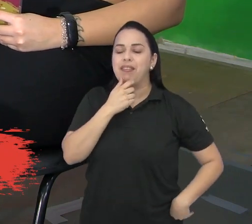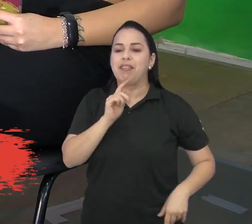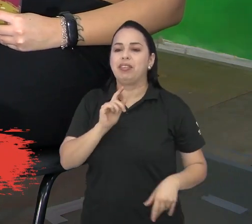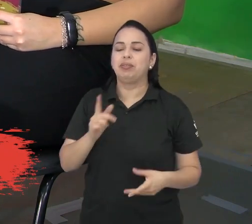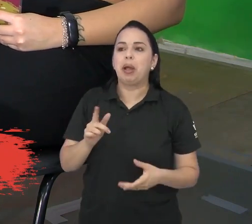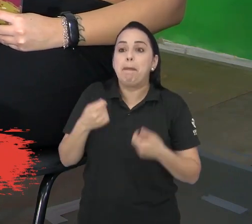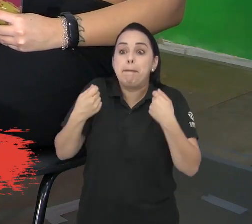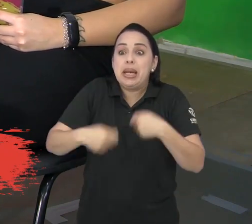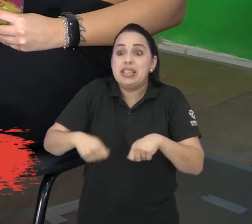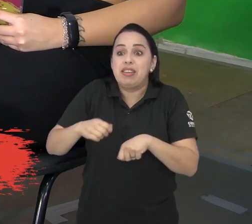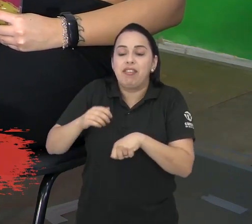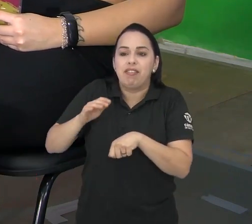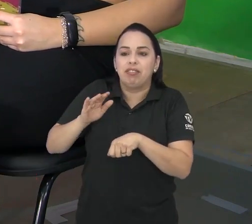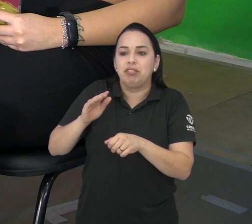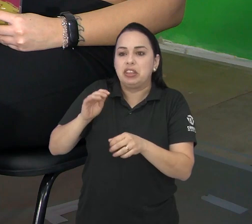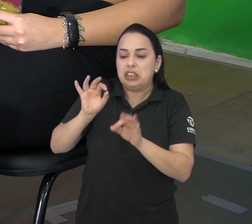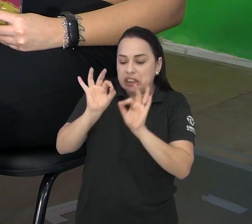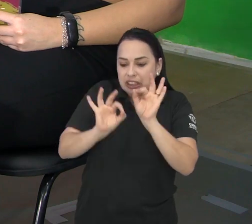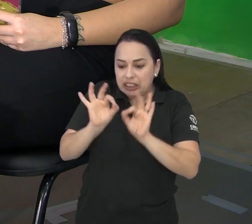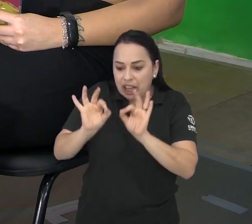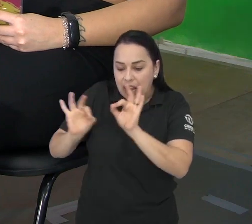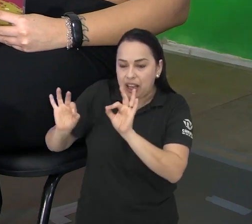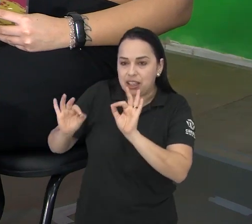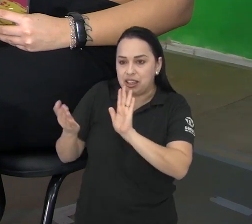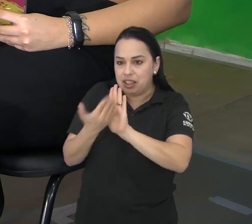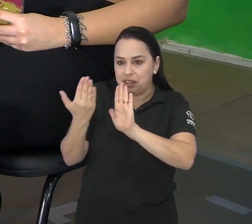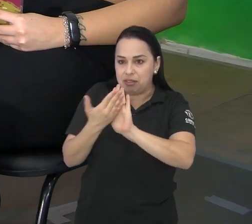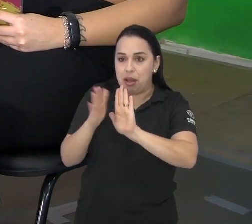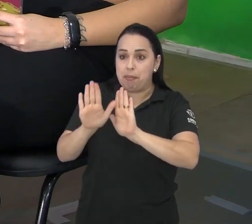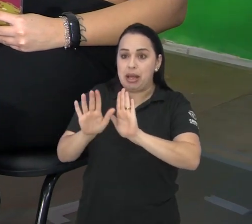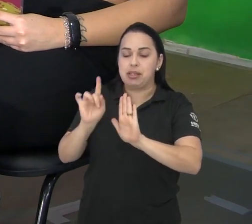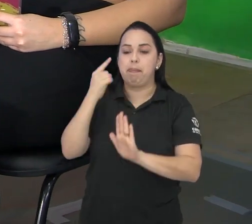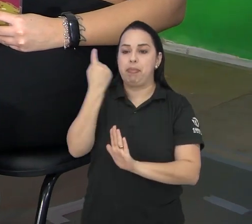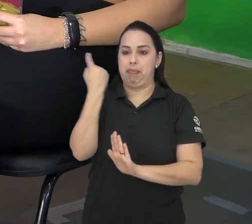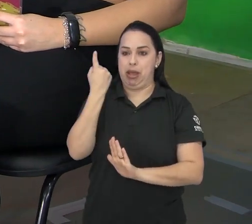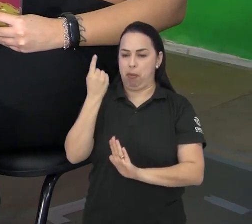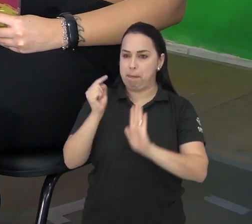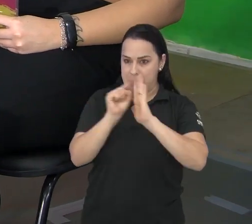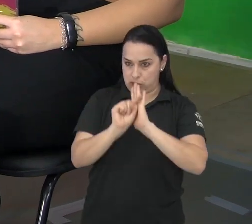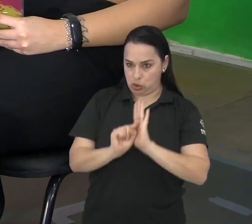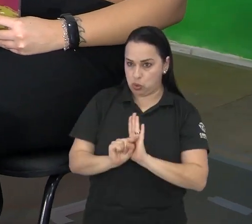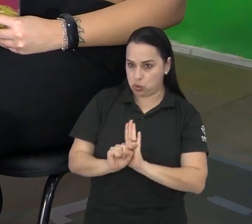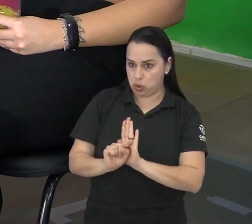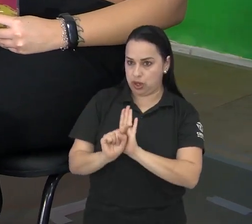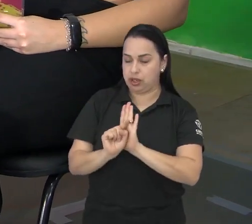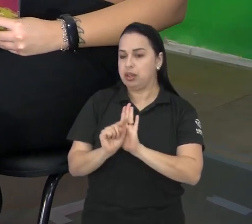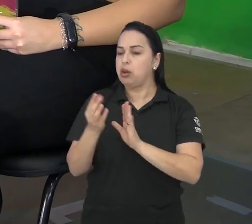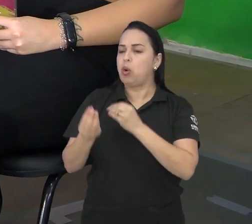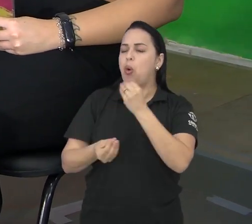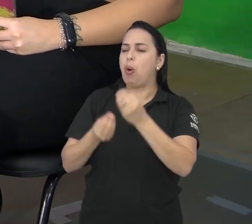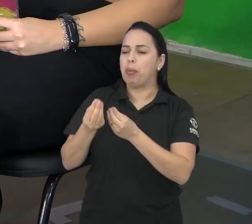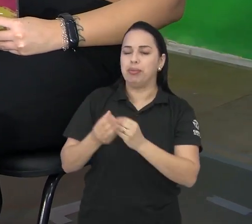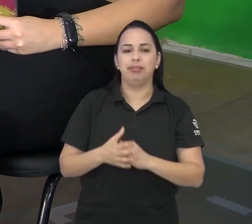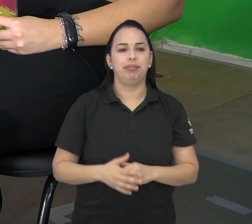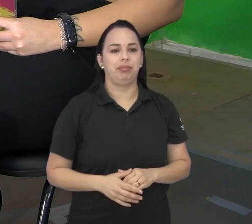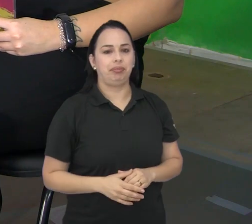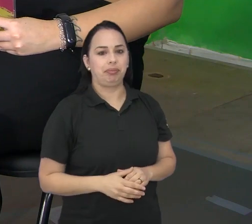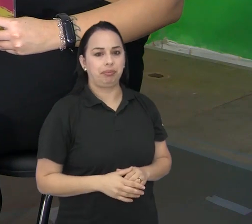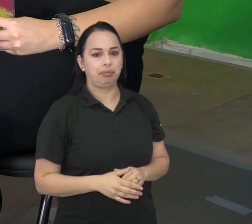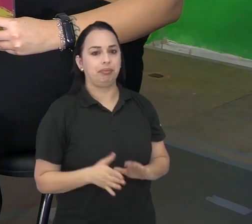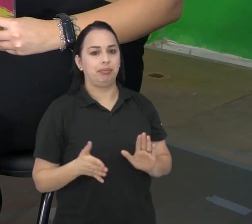fazer... Não foi o livro direto, o que te despertou foi a vontade de fazer a pesquisa, né? E o que foi? Como que foi? Então,